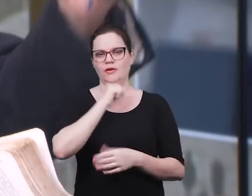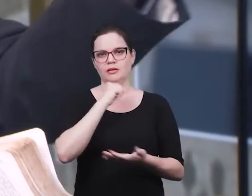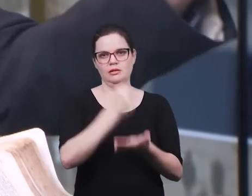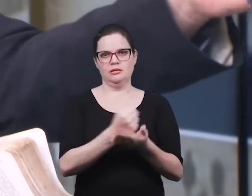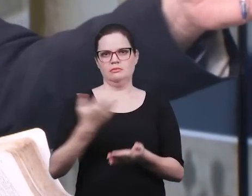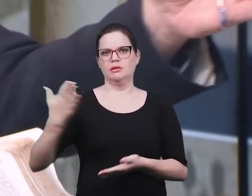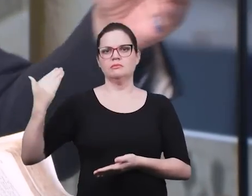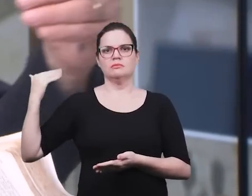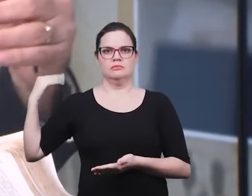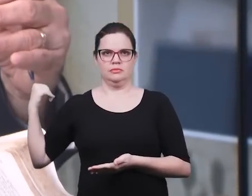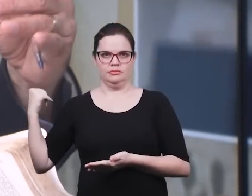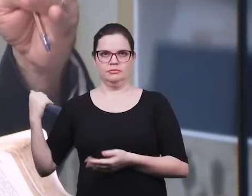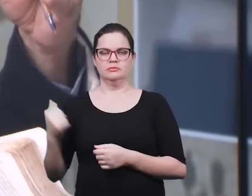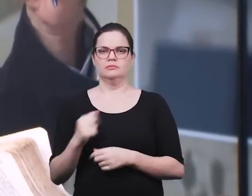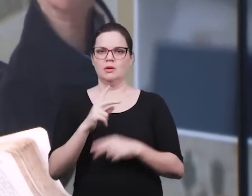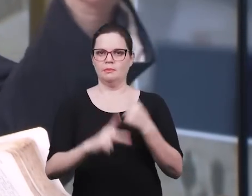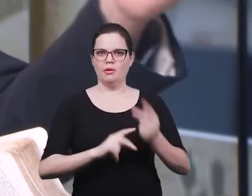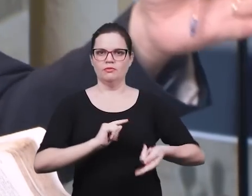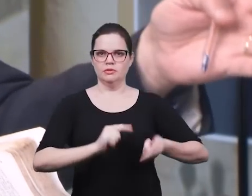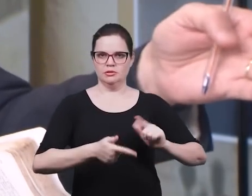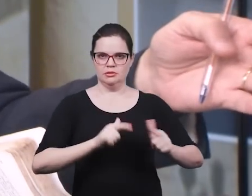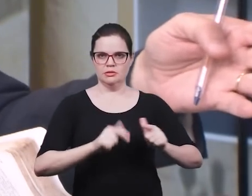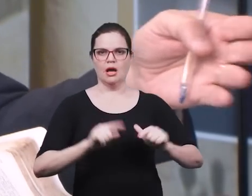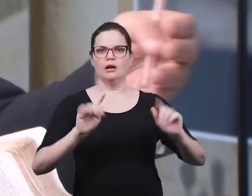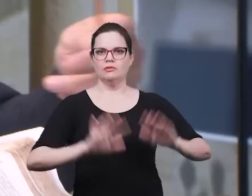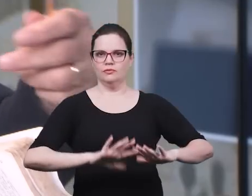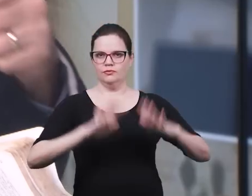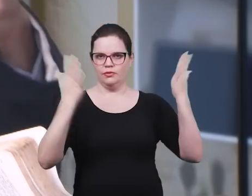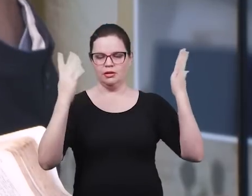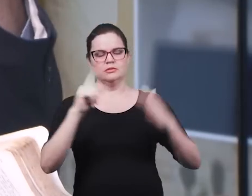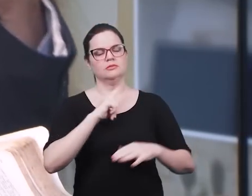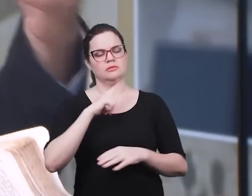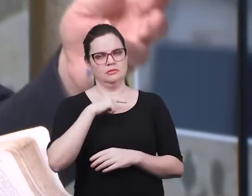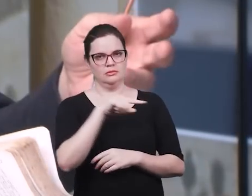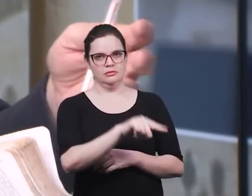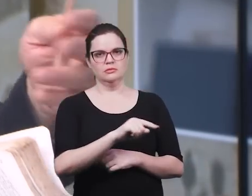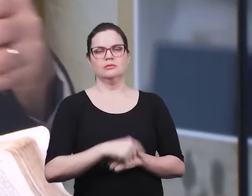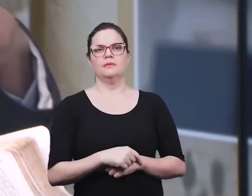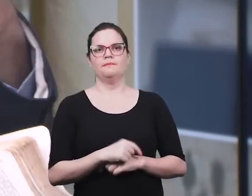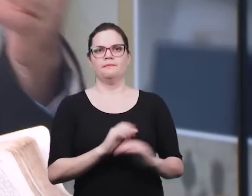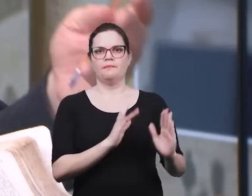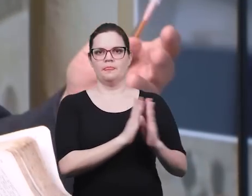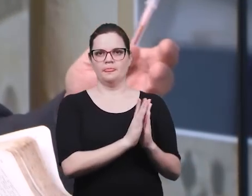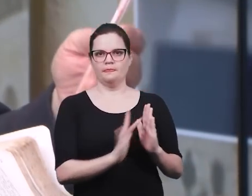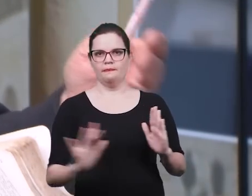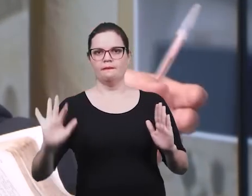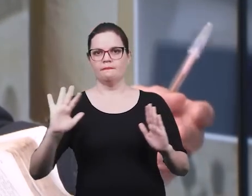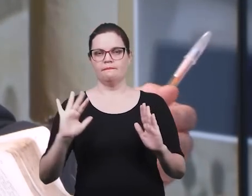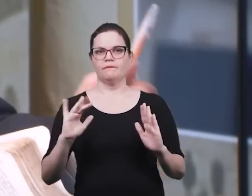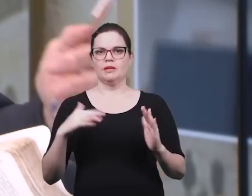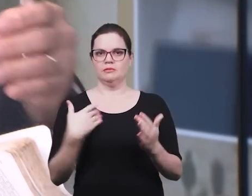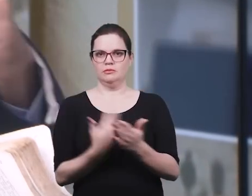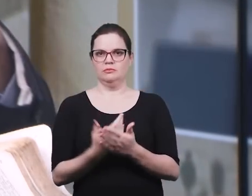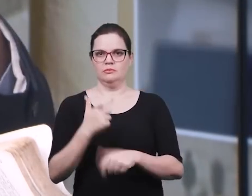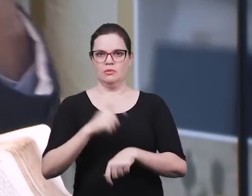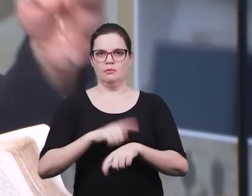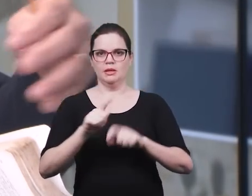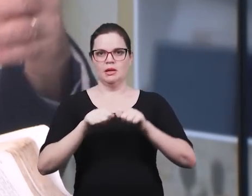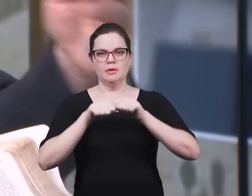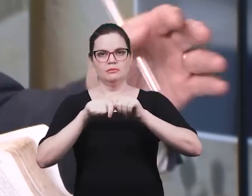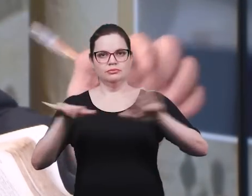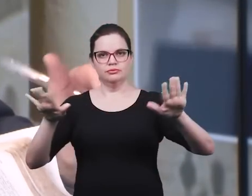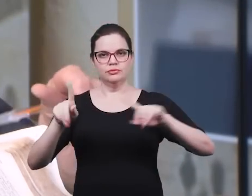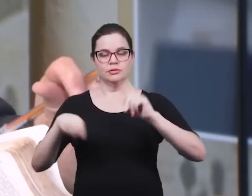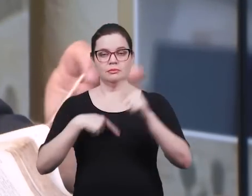no passado, o povo de Israel celebrou-a até um determinado momento, houve aquela